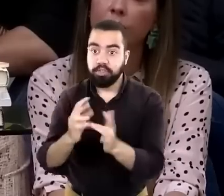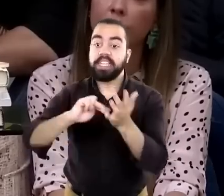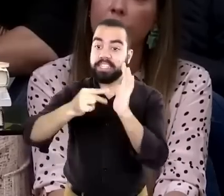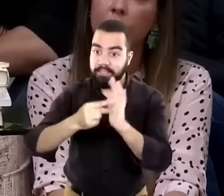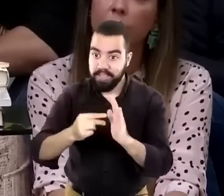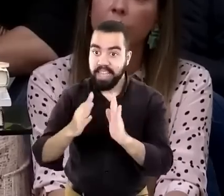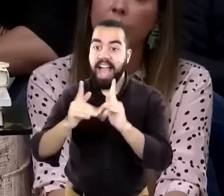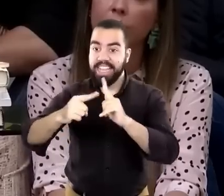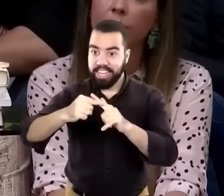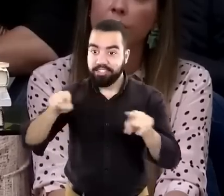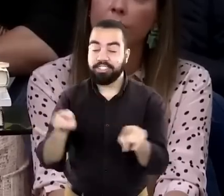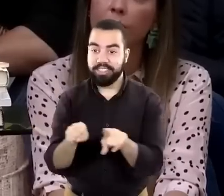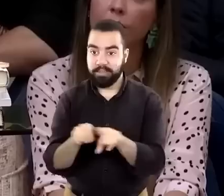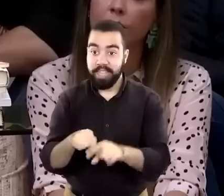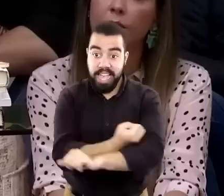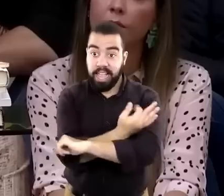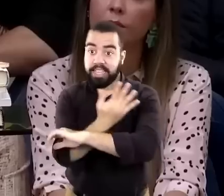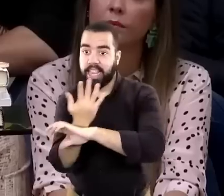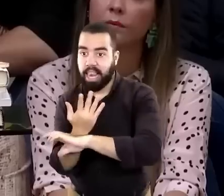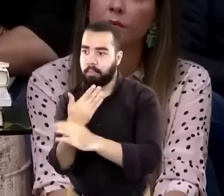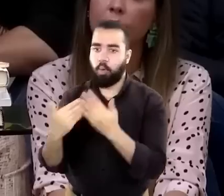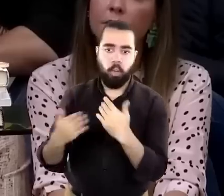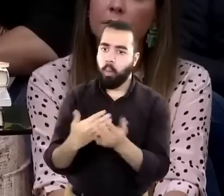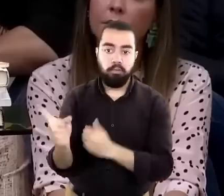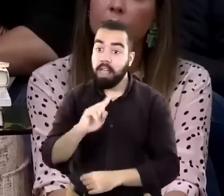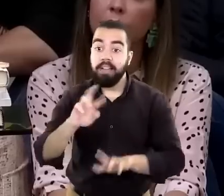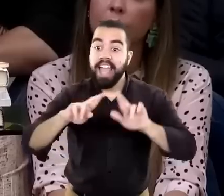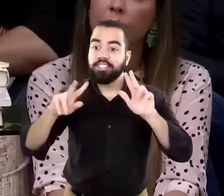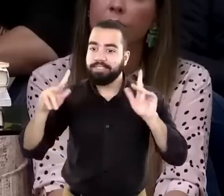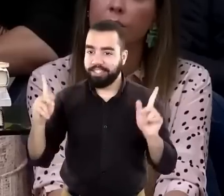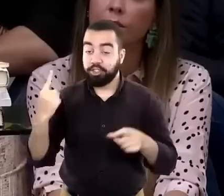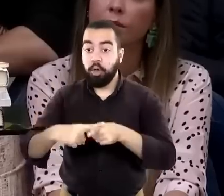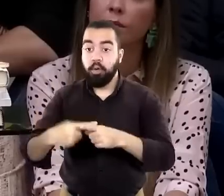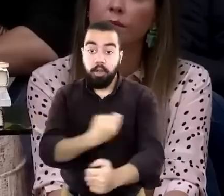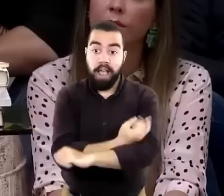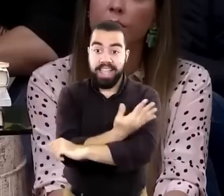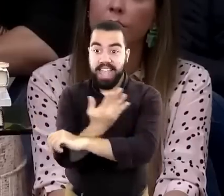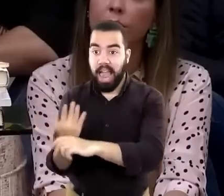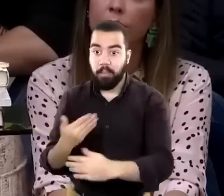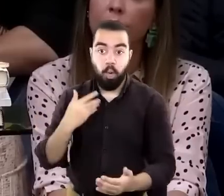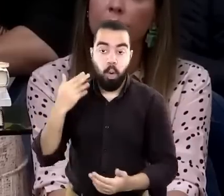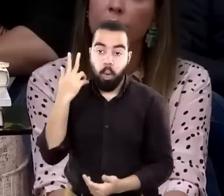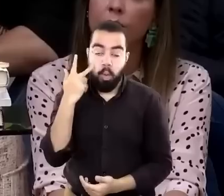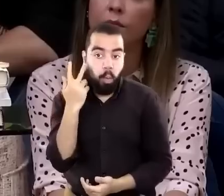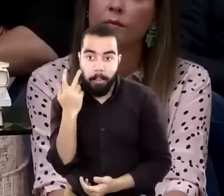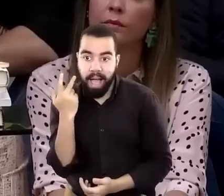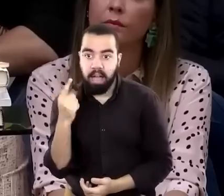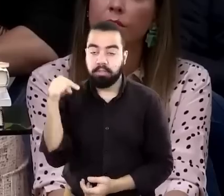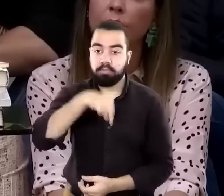é diferente esse candelabro do candelabro comum, porque o candelabro comum, que ficava lá no tabernáculo, depois lá no